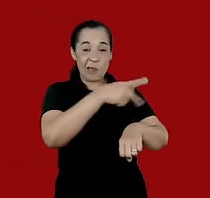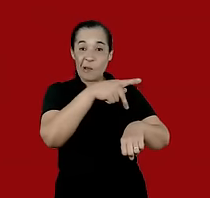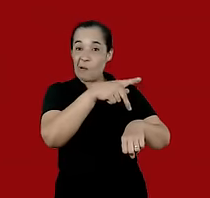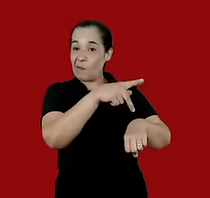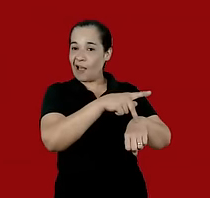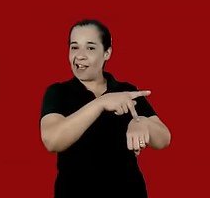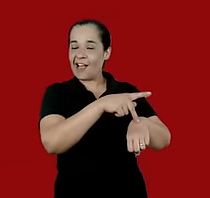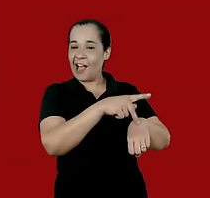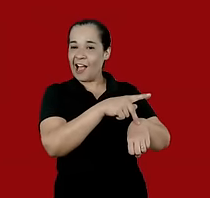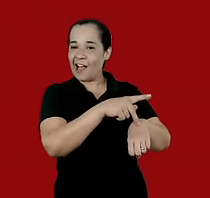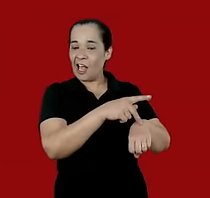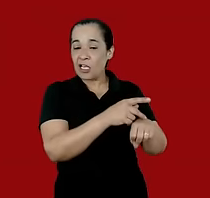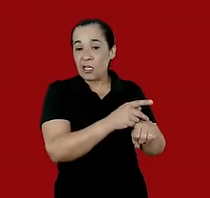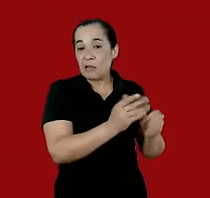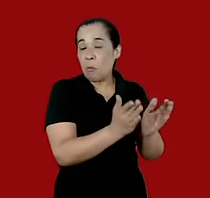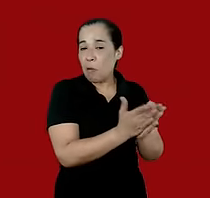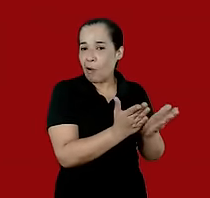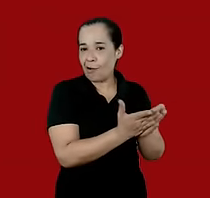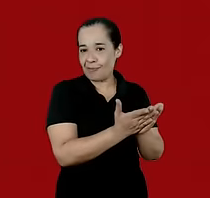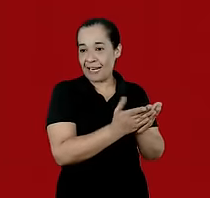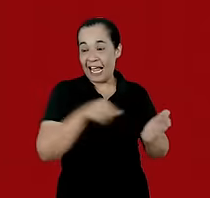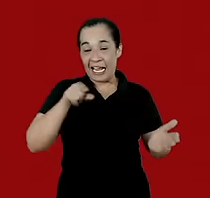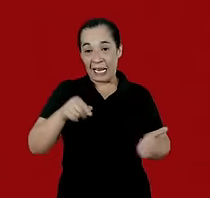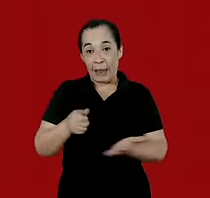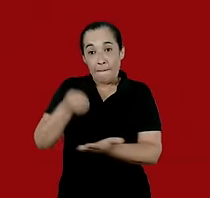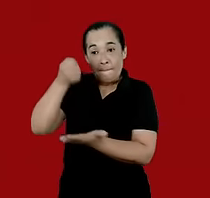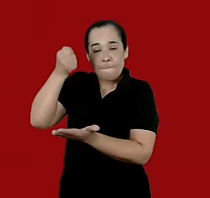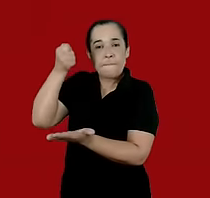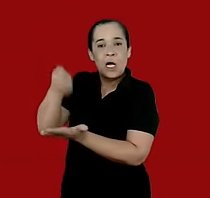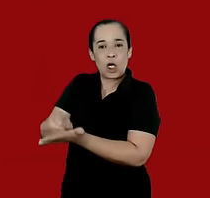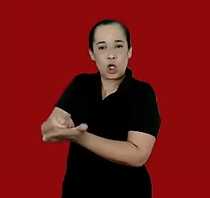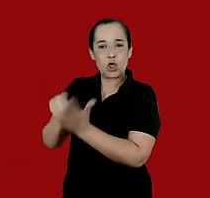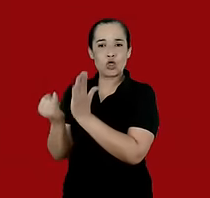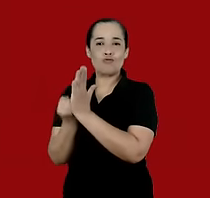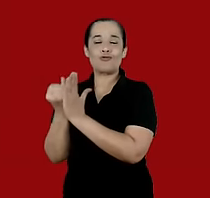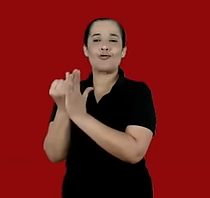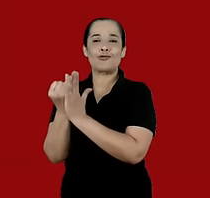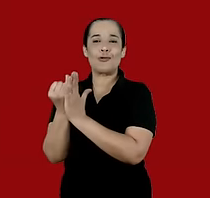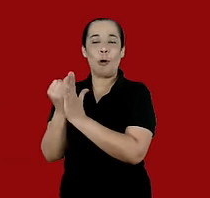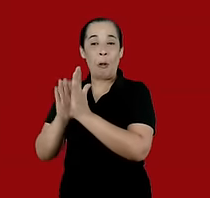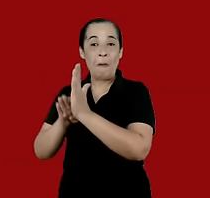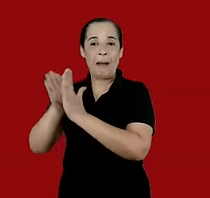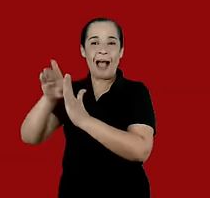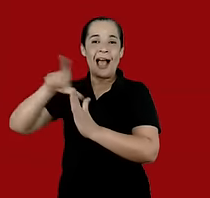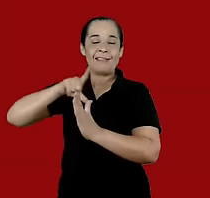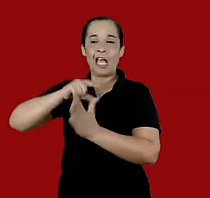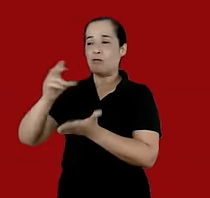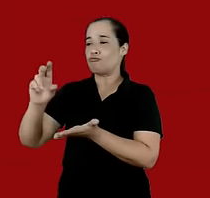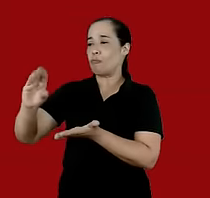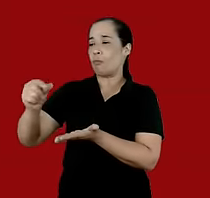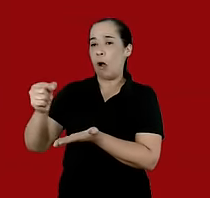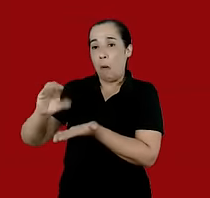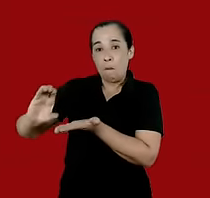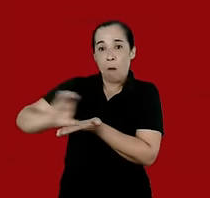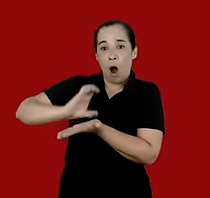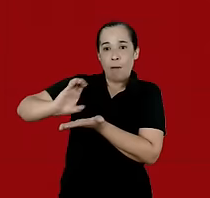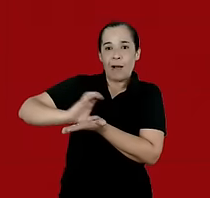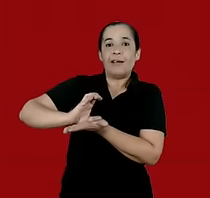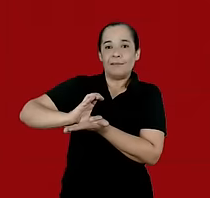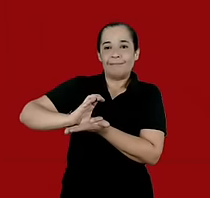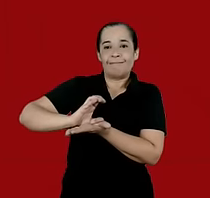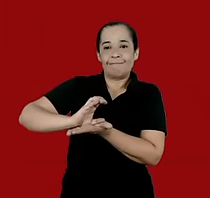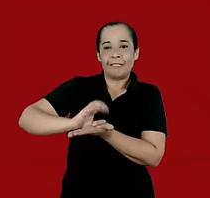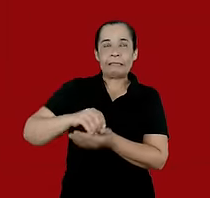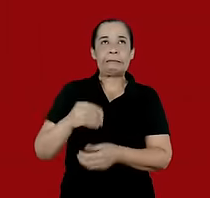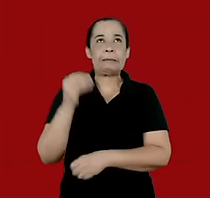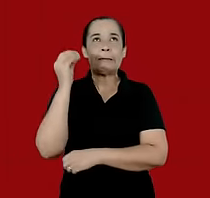juros bem maior você tem né uma retração de liquidez então a gente tentou estimar super difícil porque você tem que tentar imaginar Quanto